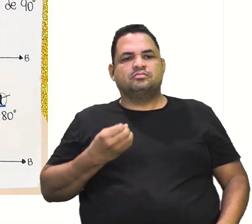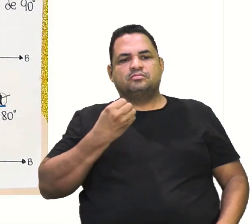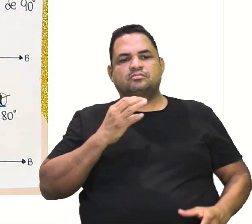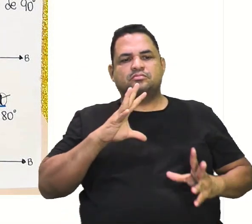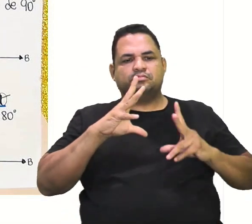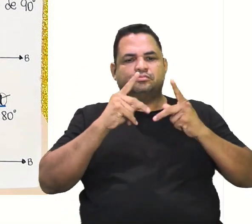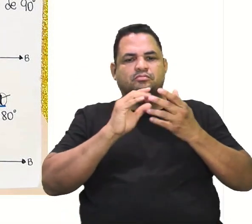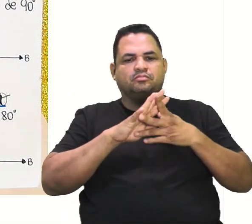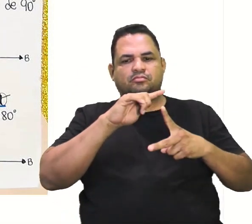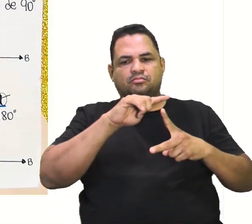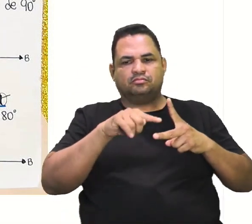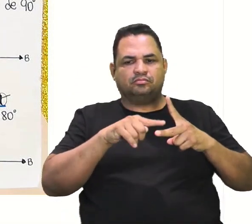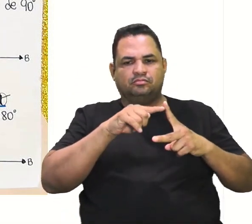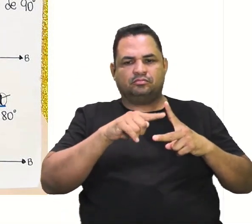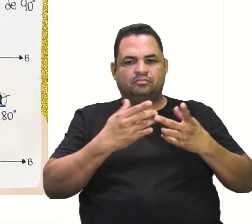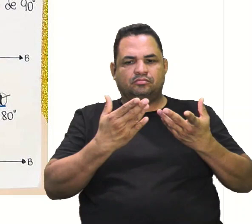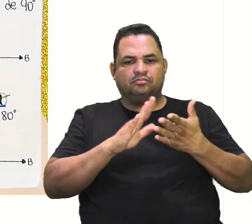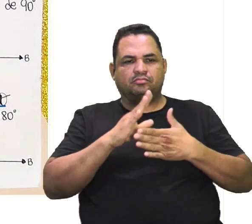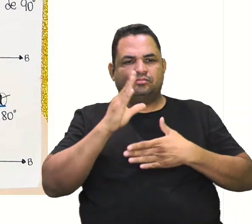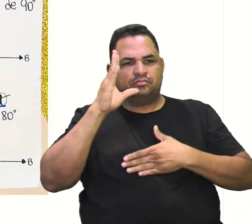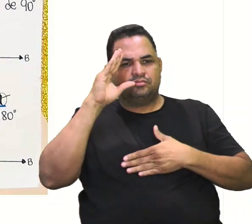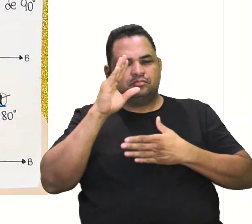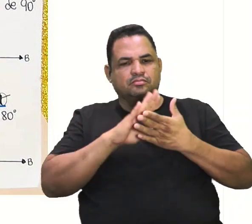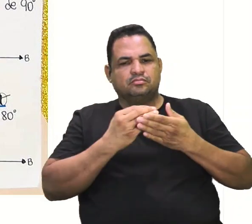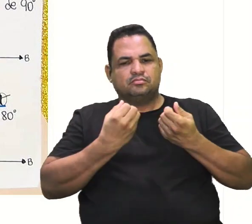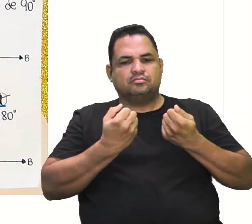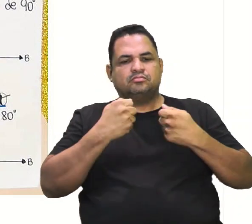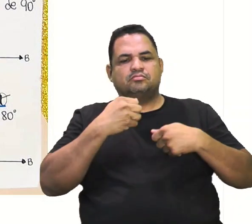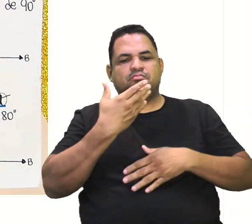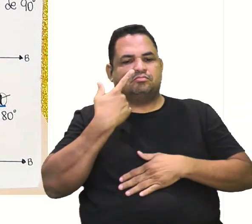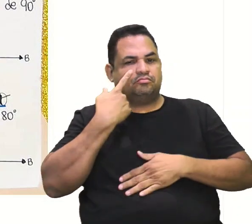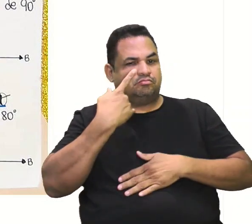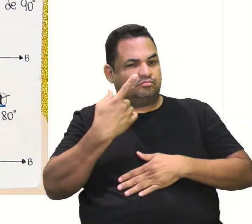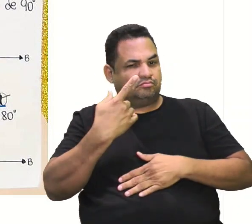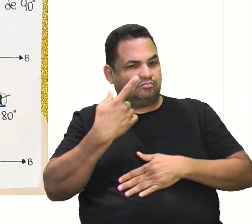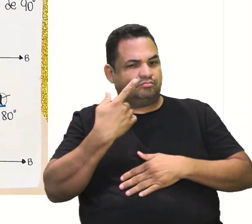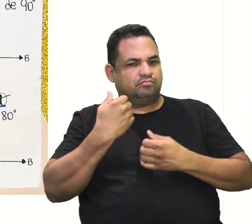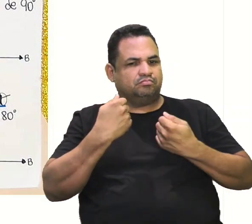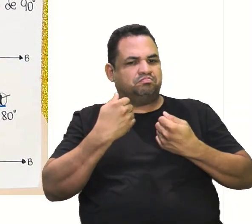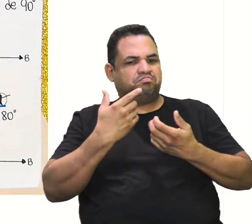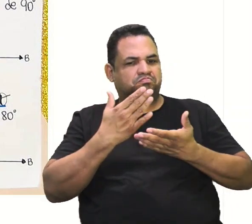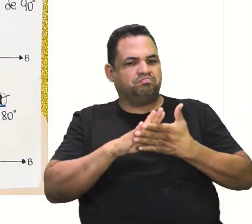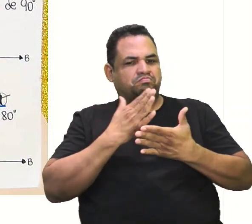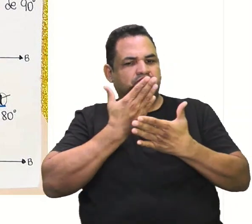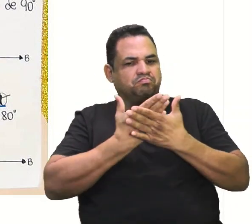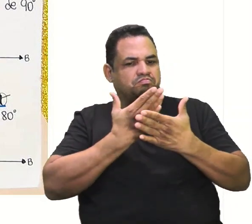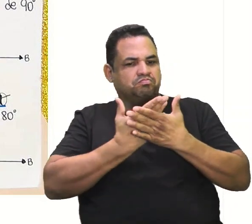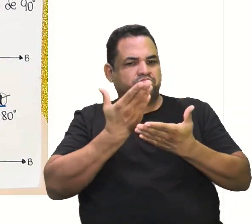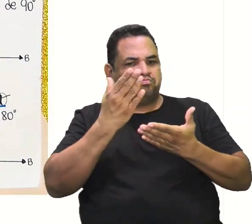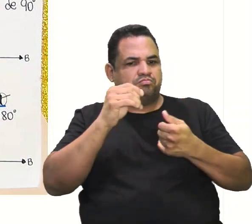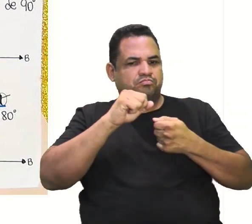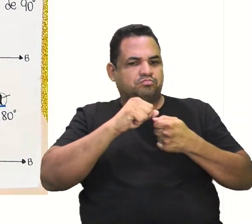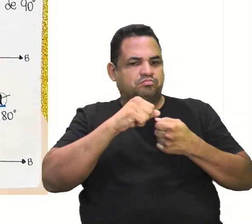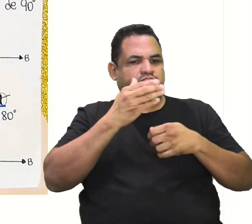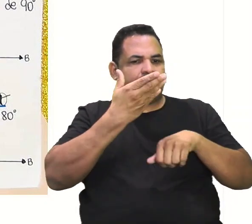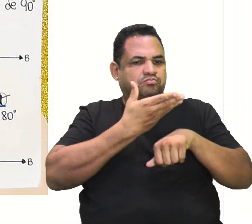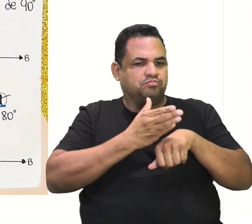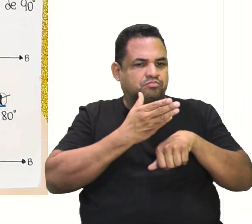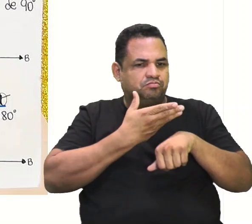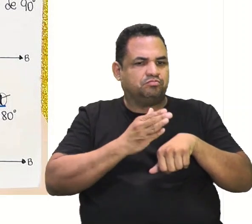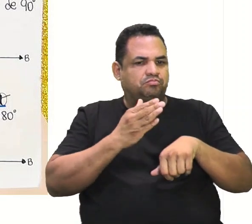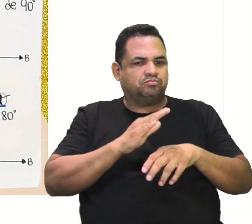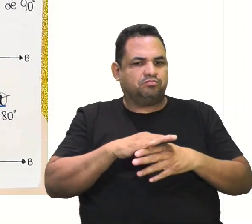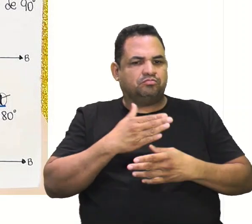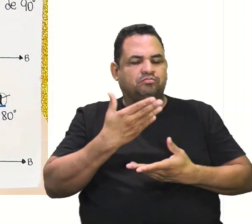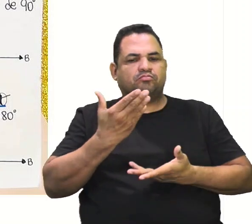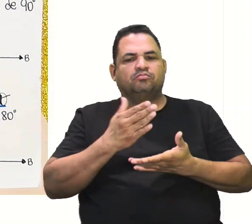completo sobre ângulos, né? Muito interessante, é bom vocês terem ele aí em mãos, né? Estudar nele, fazer, repetir,